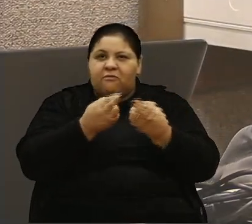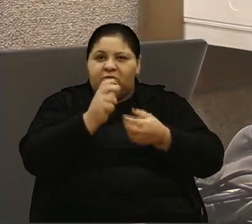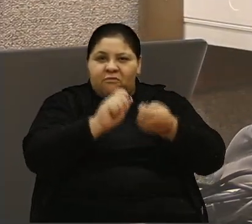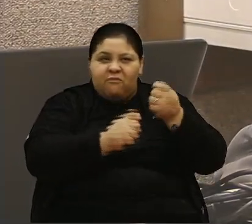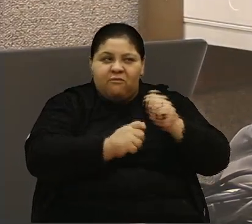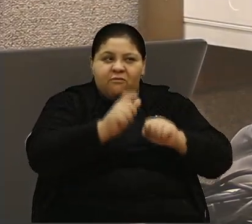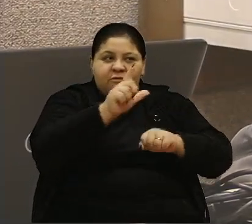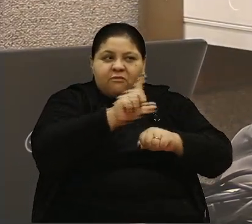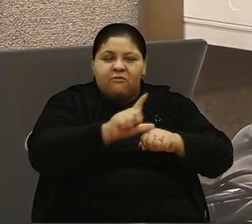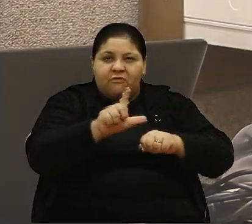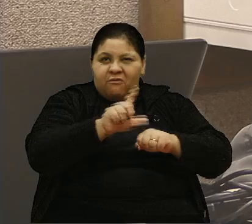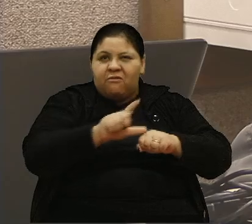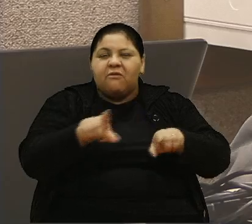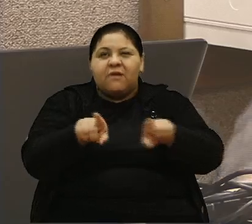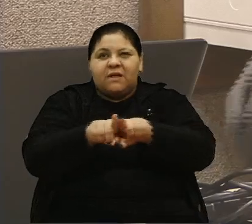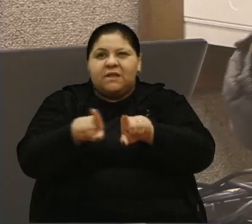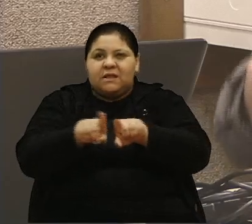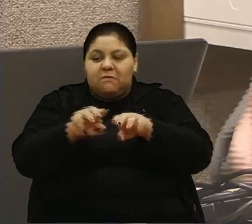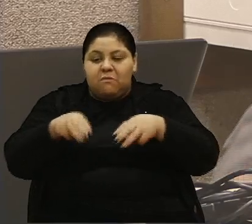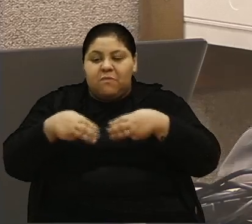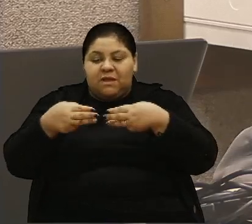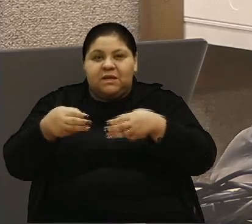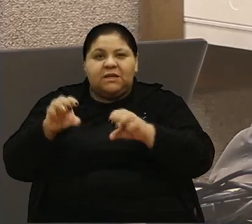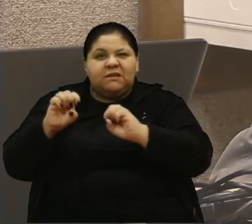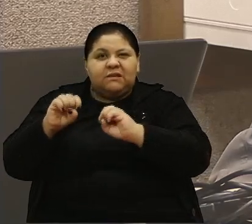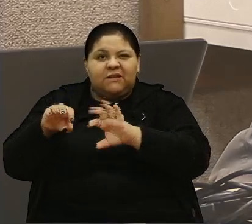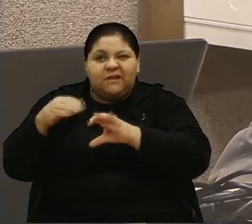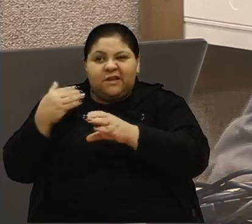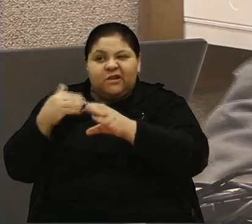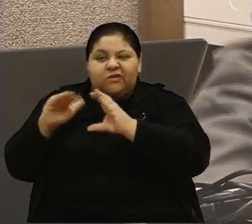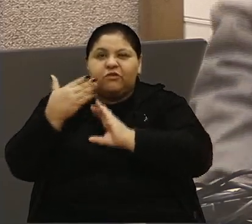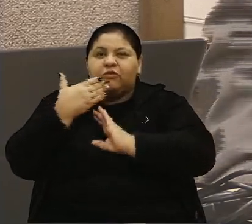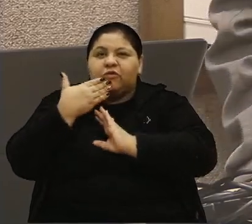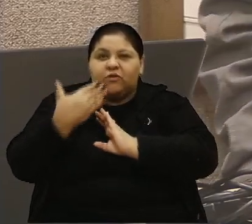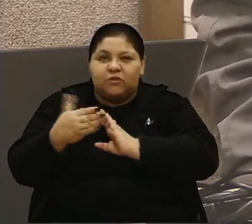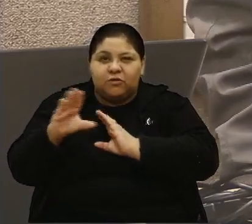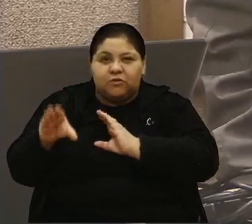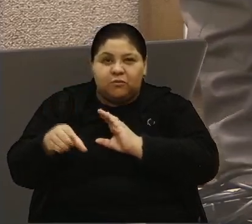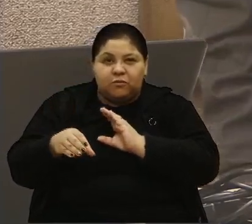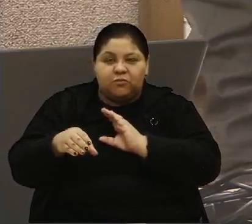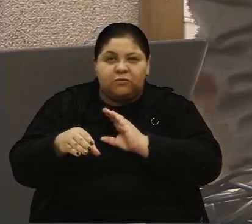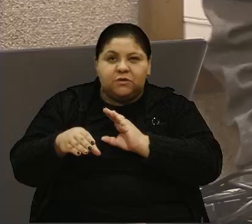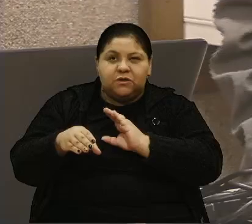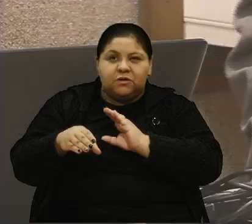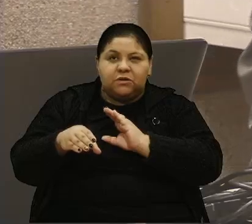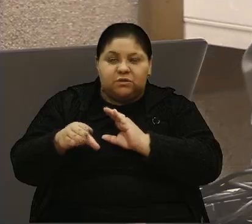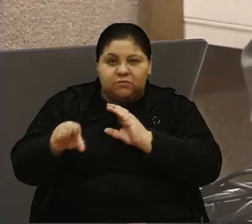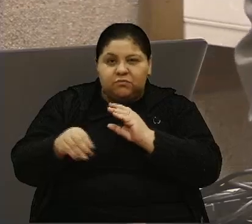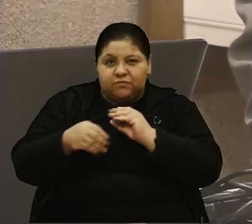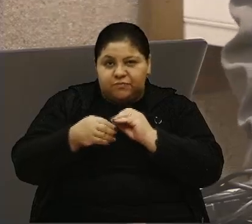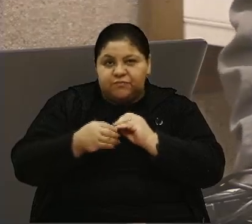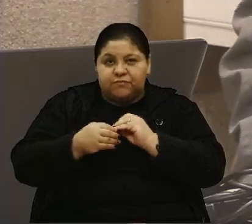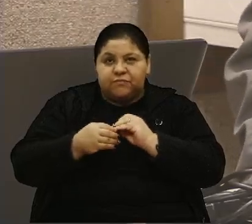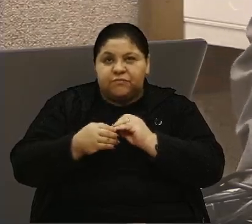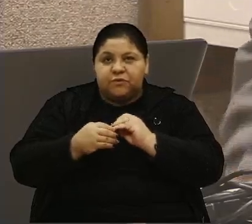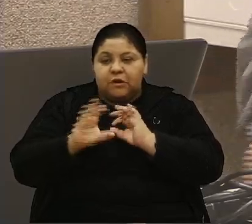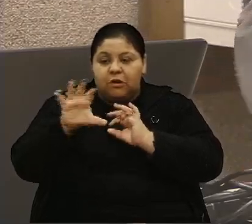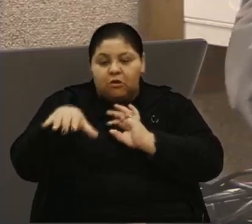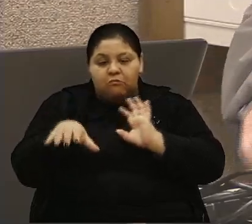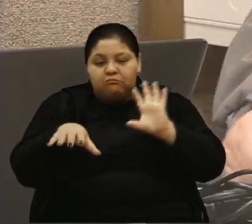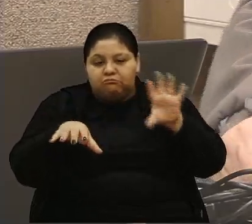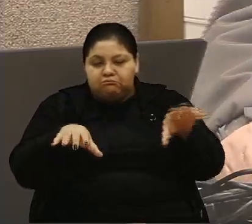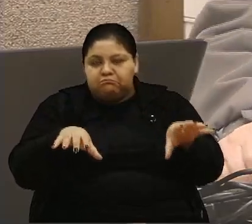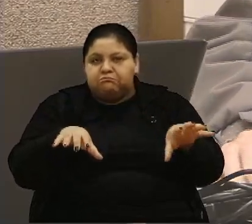estive também no Ministério da Educação, encaminhei alguns pedidos de emendas para setores